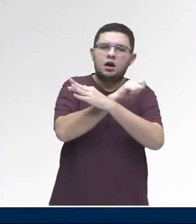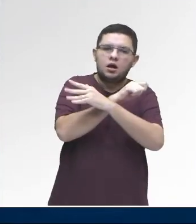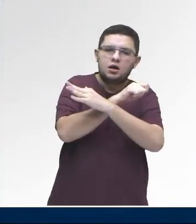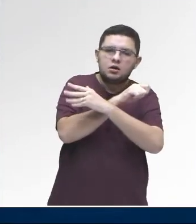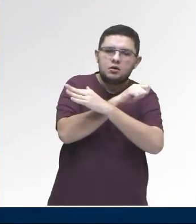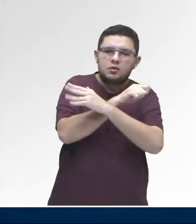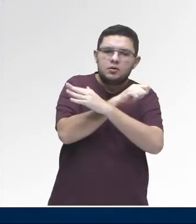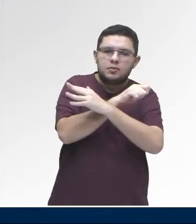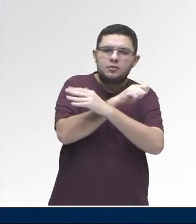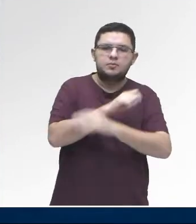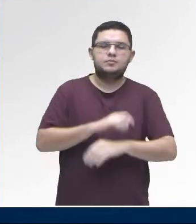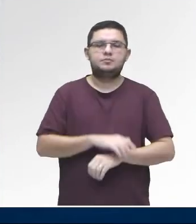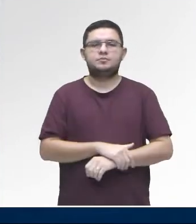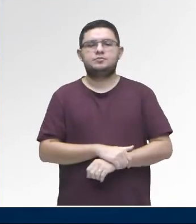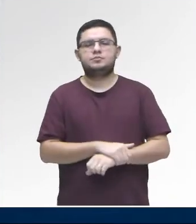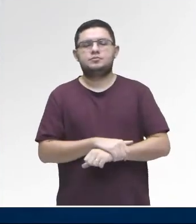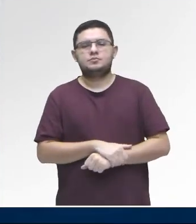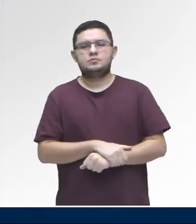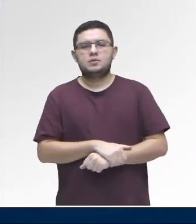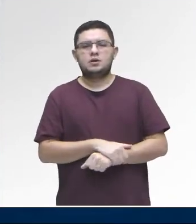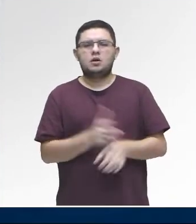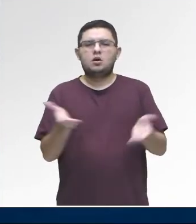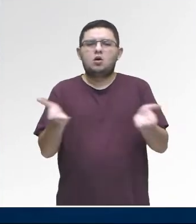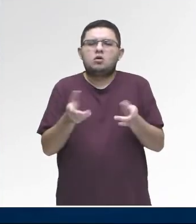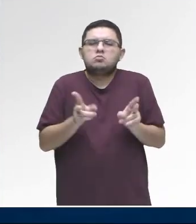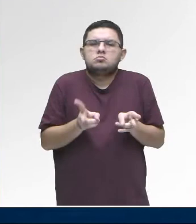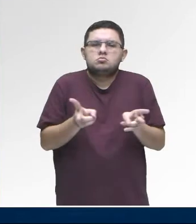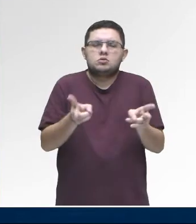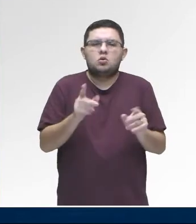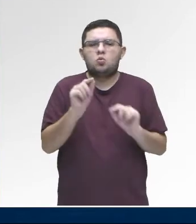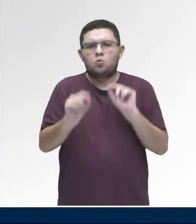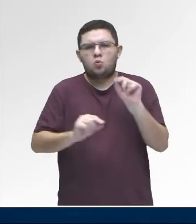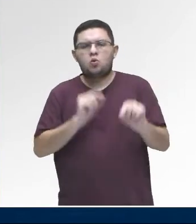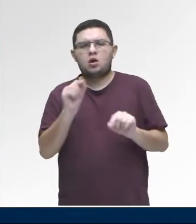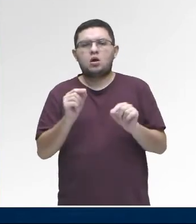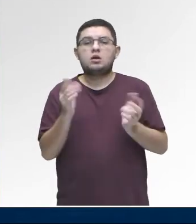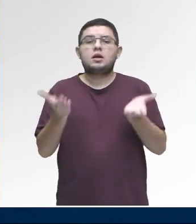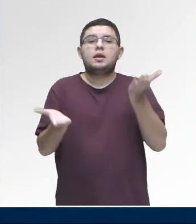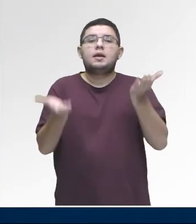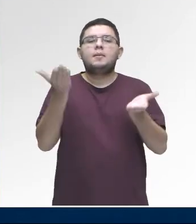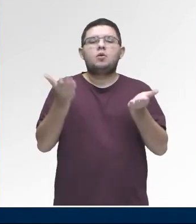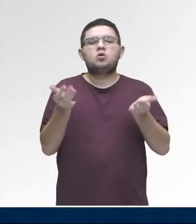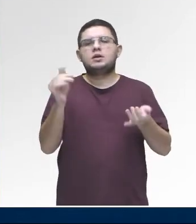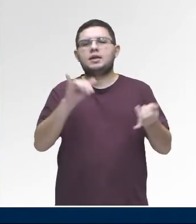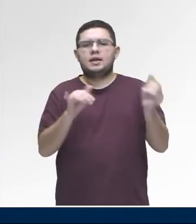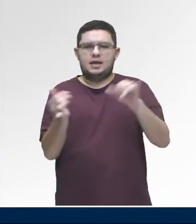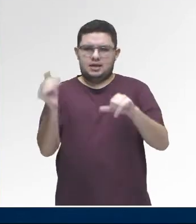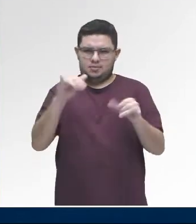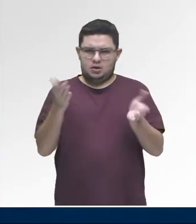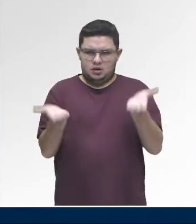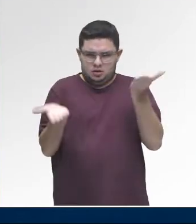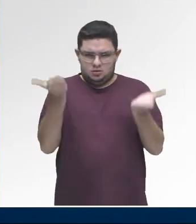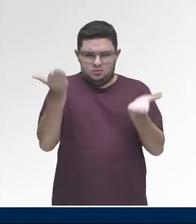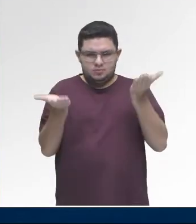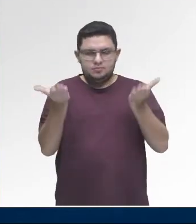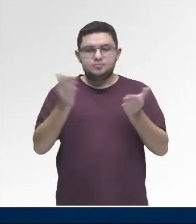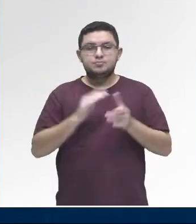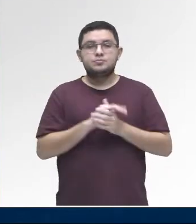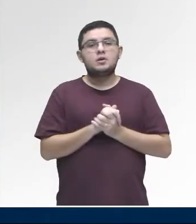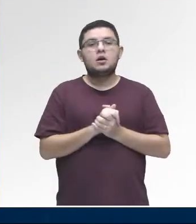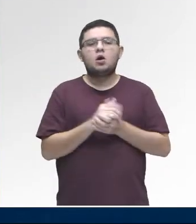ao conteúdo de equilíbrio químico, nós vamos hoje conhecer